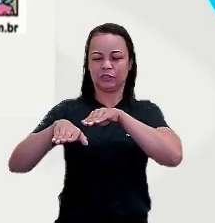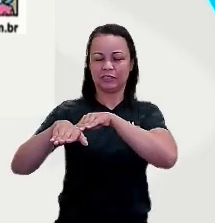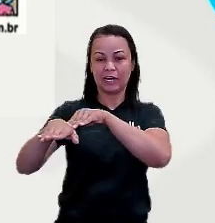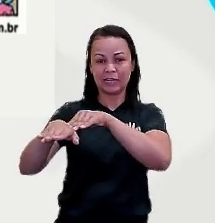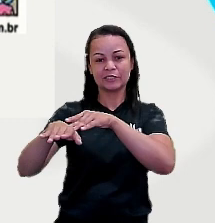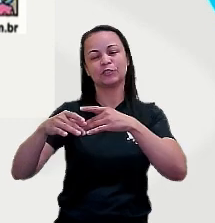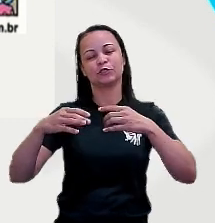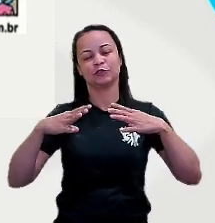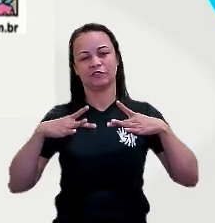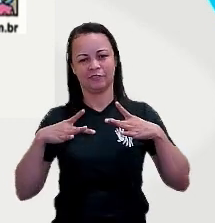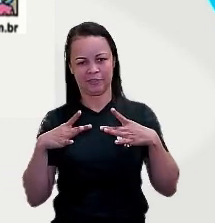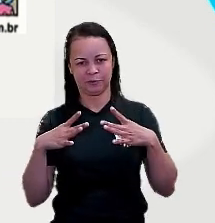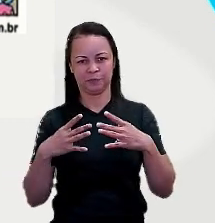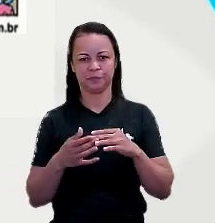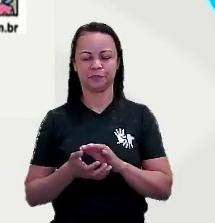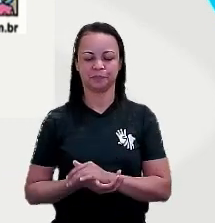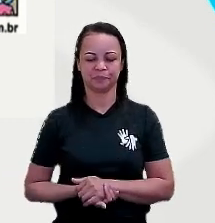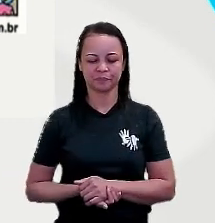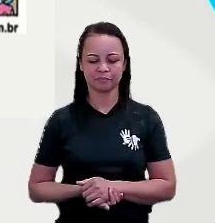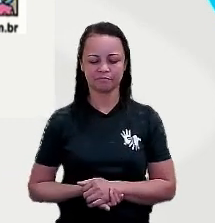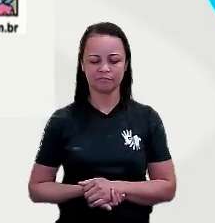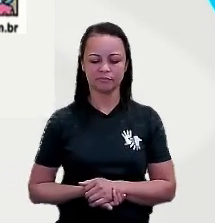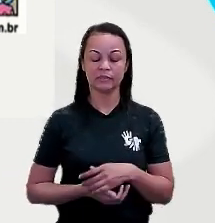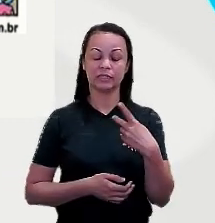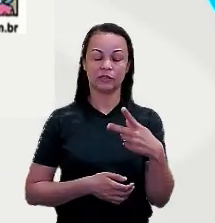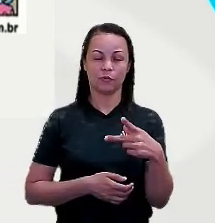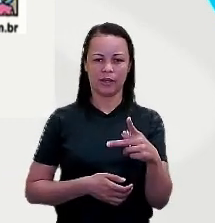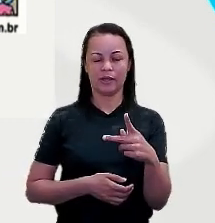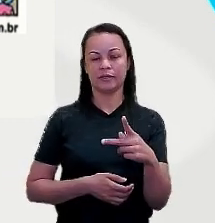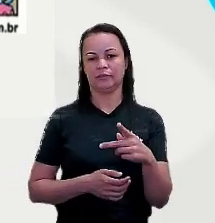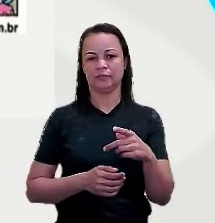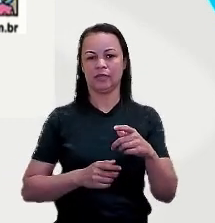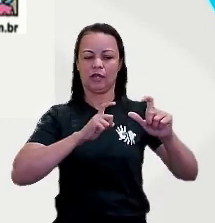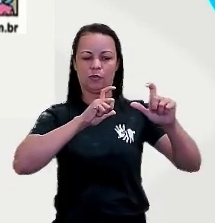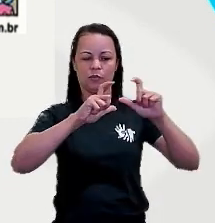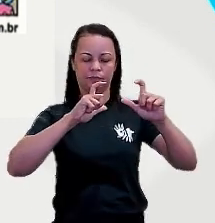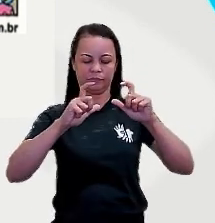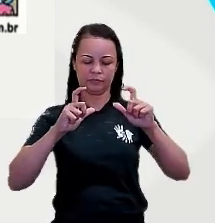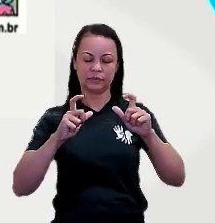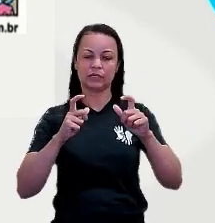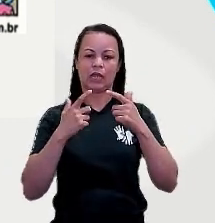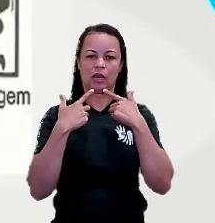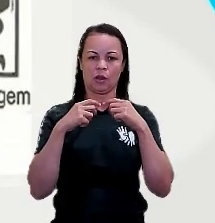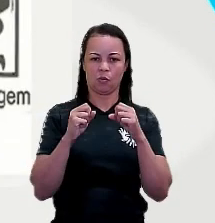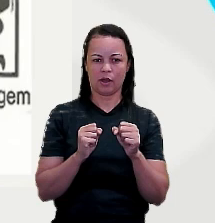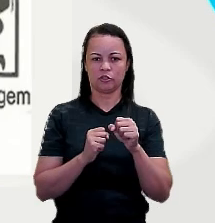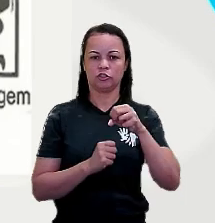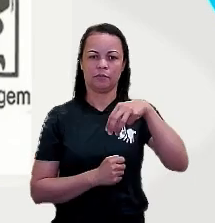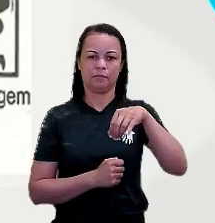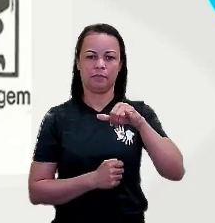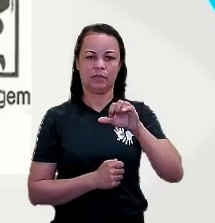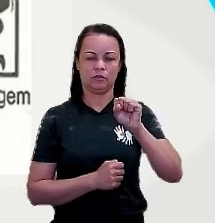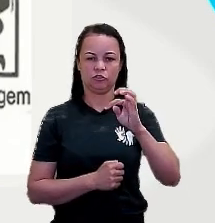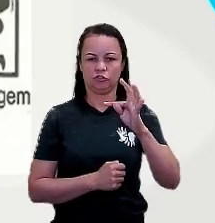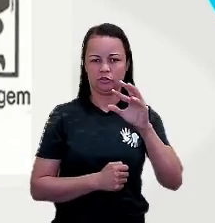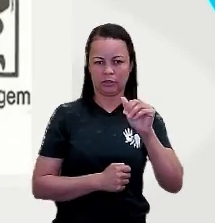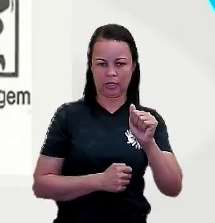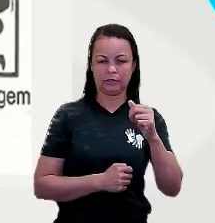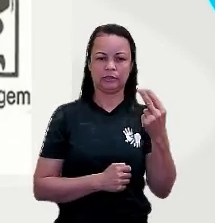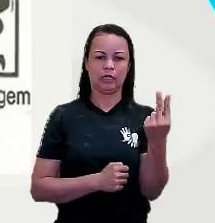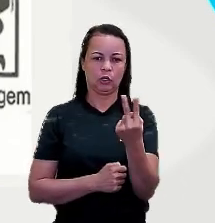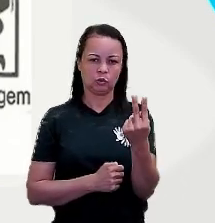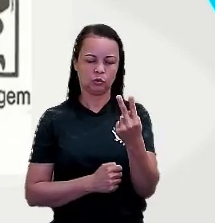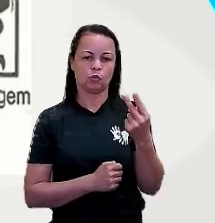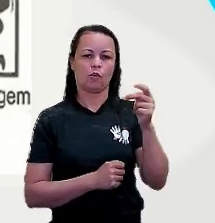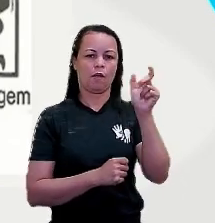de férias. Então, isso é uma tirinha de linguagem mista, que tem os dois, tá?